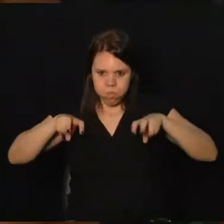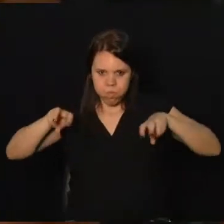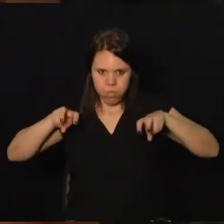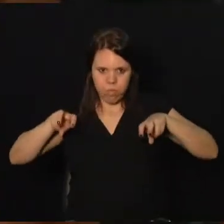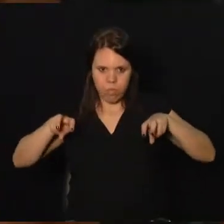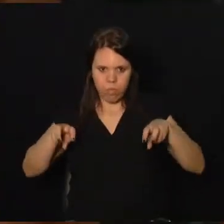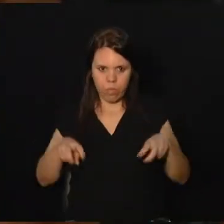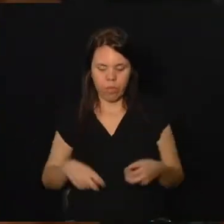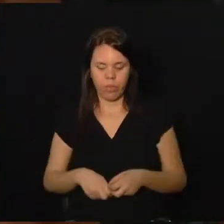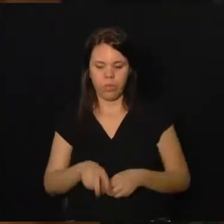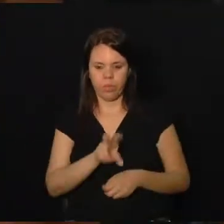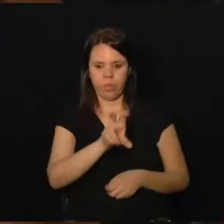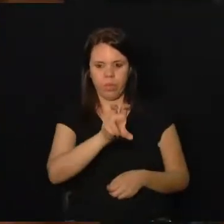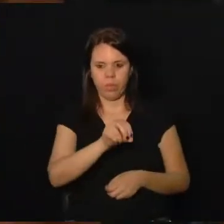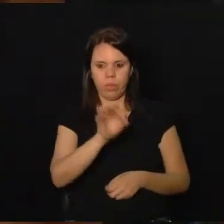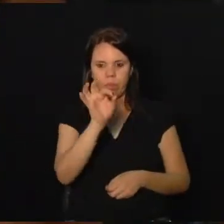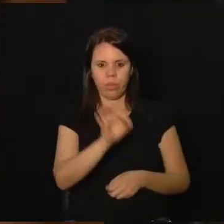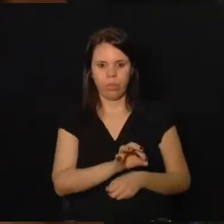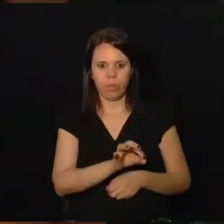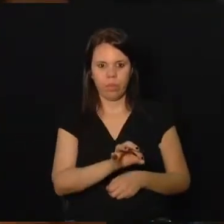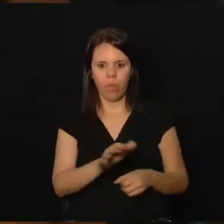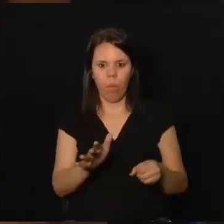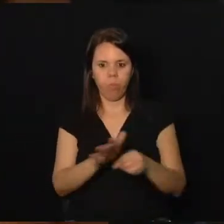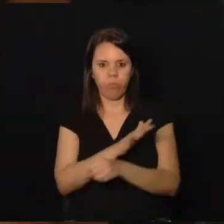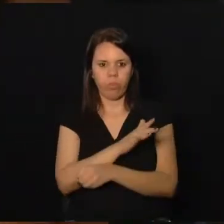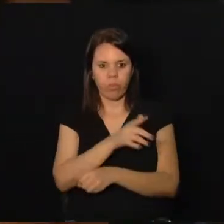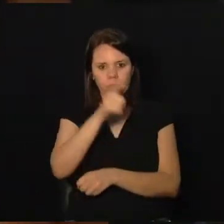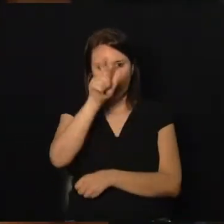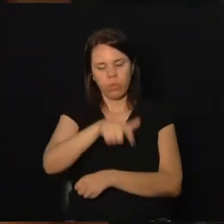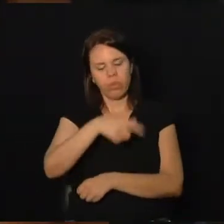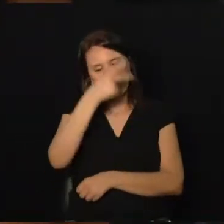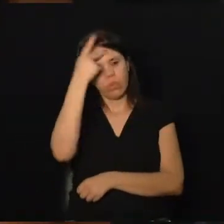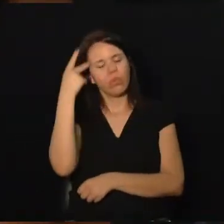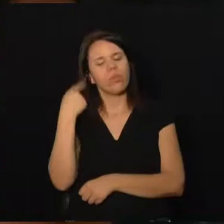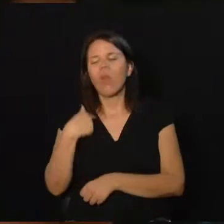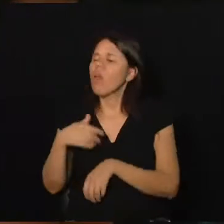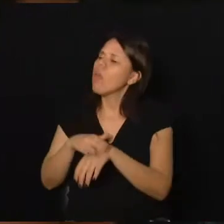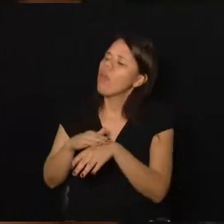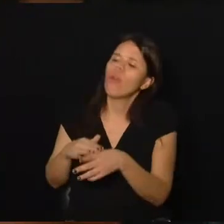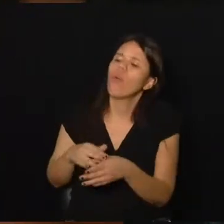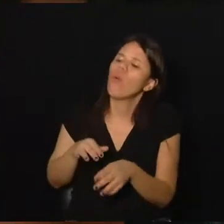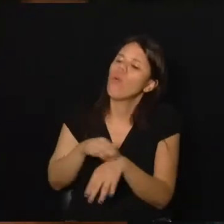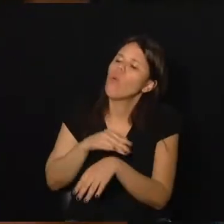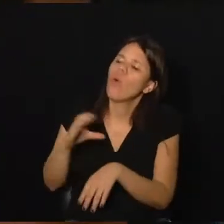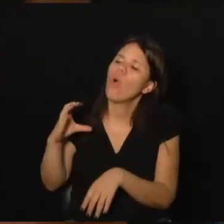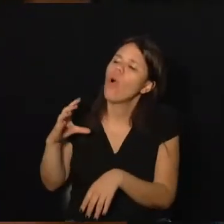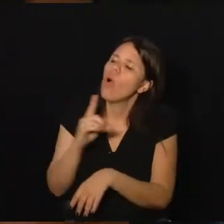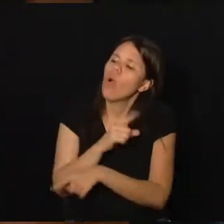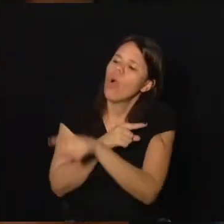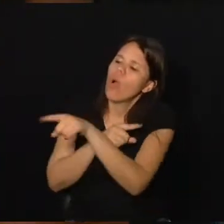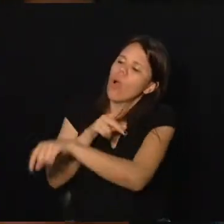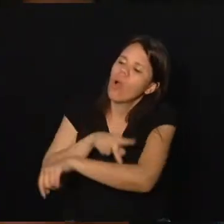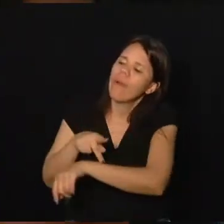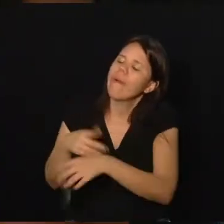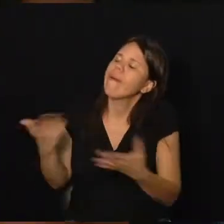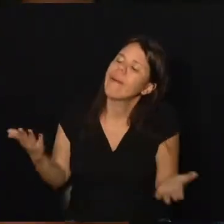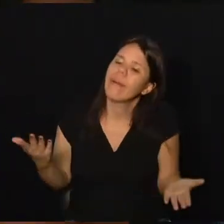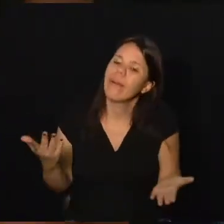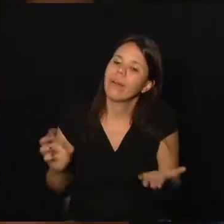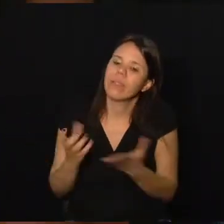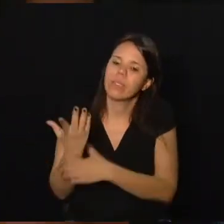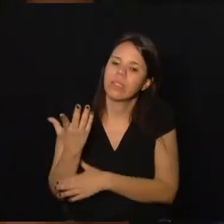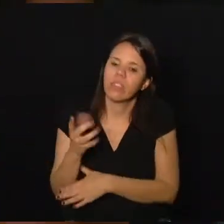estavam 50% só ocupada. E daí me chamou a atenção, eu conversei com a coordenadora, né, a coordenadora pedagógica. Perguntei, poxa, o que